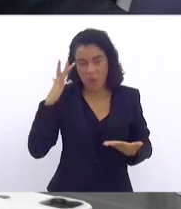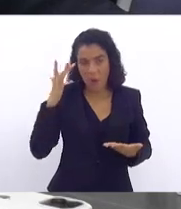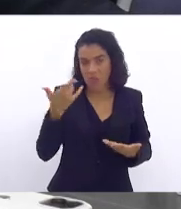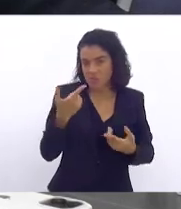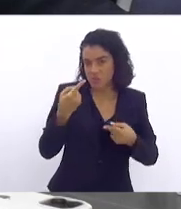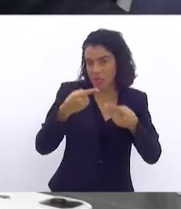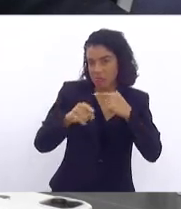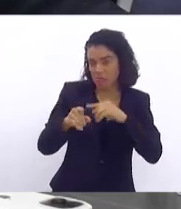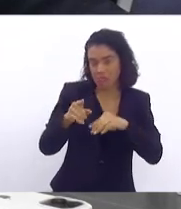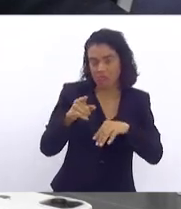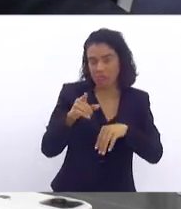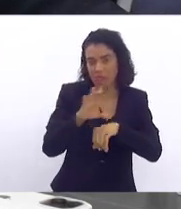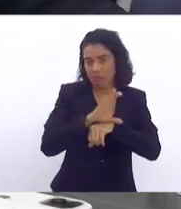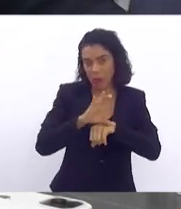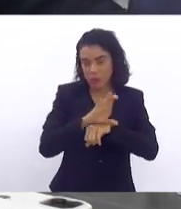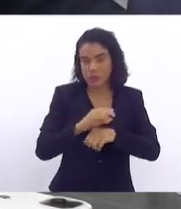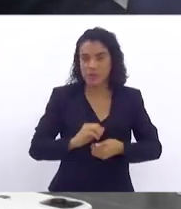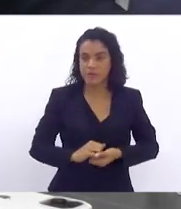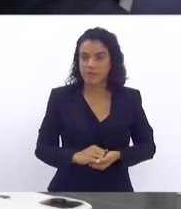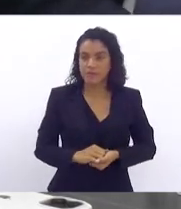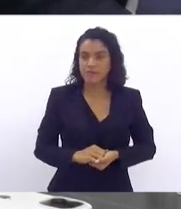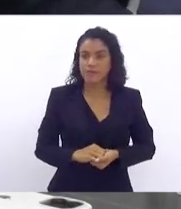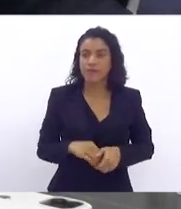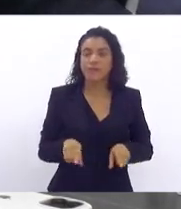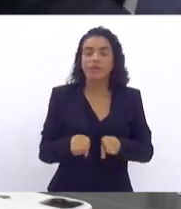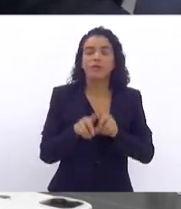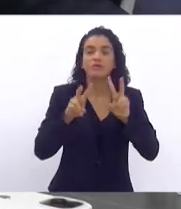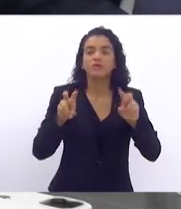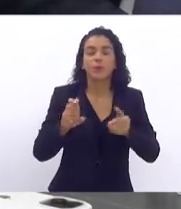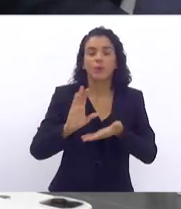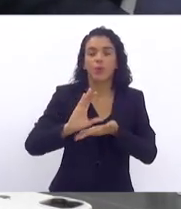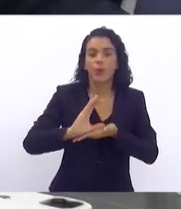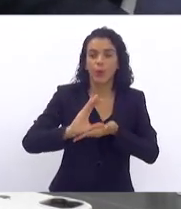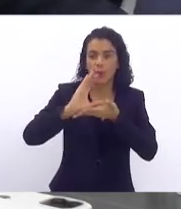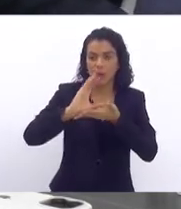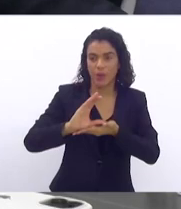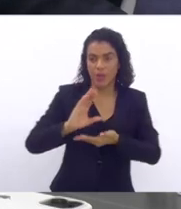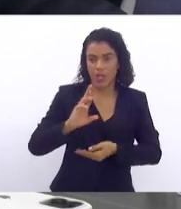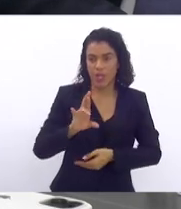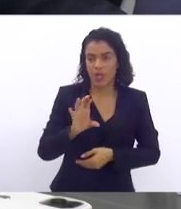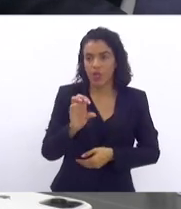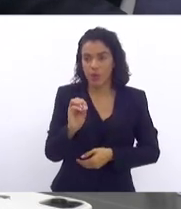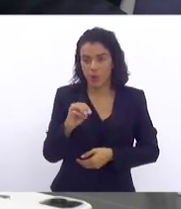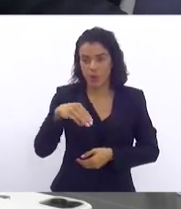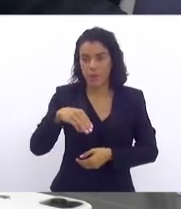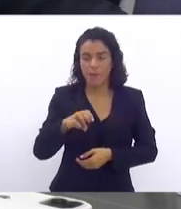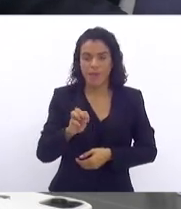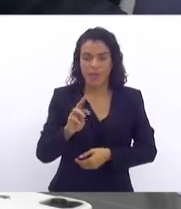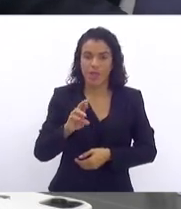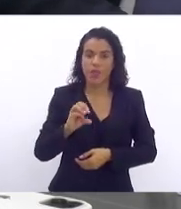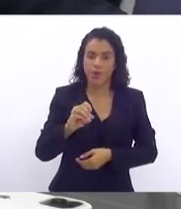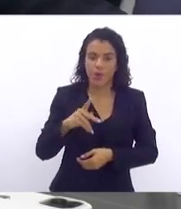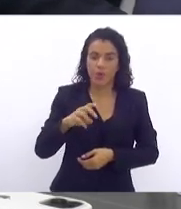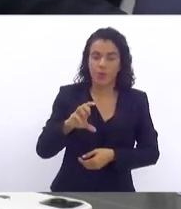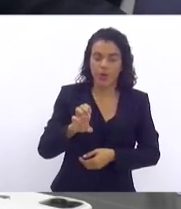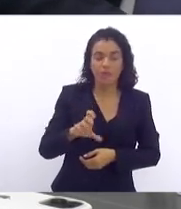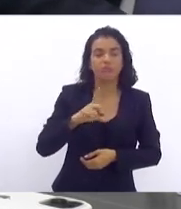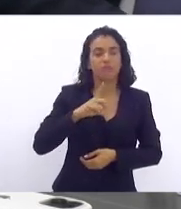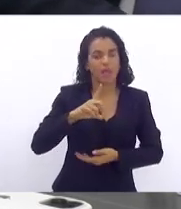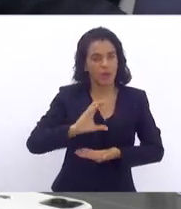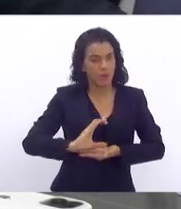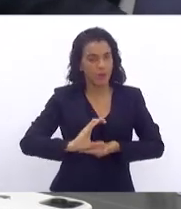inconstitucional nisso. O outro aspecto é sobre o Conselho do Rio Metrópole. Assiste razão, Vossa Excelência. O Rio Metrópole é dotado de um